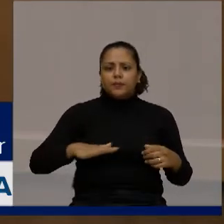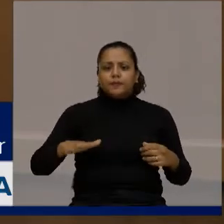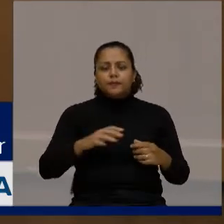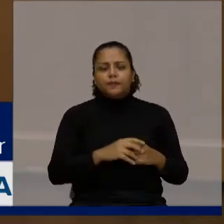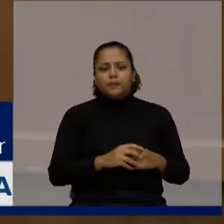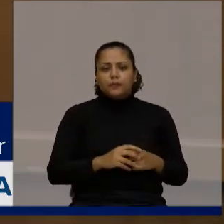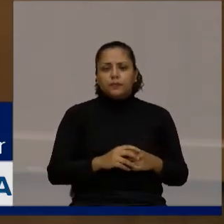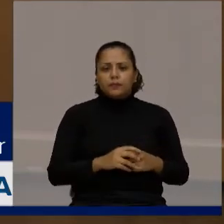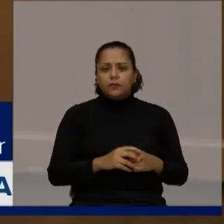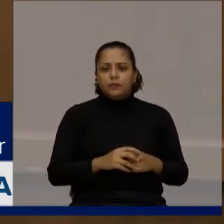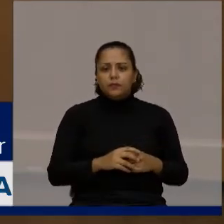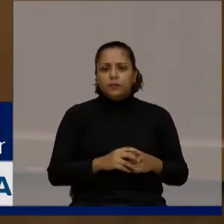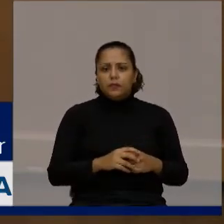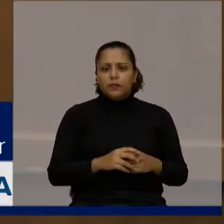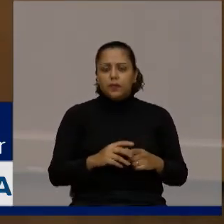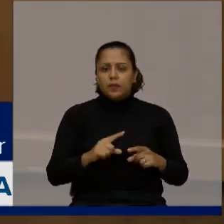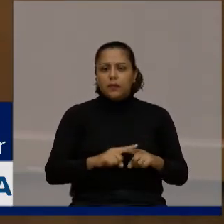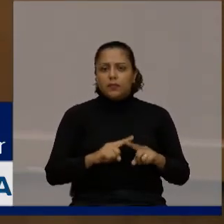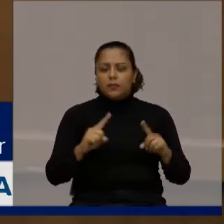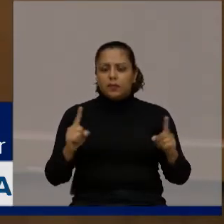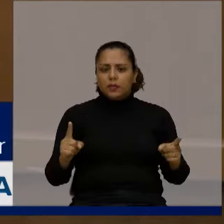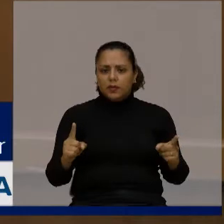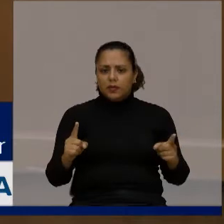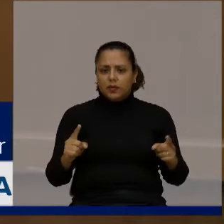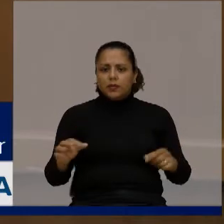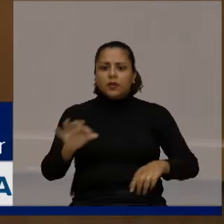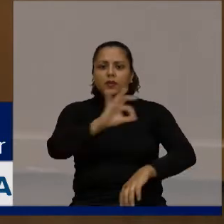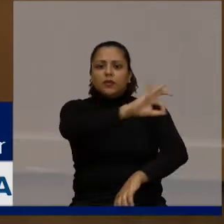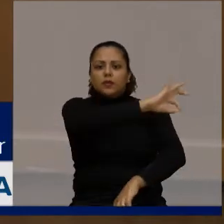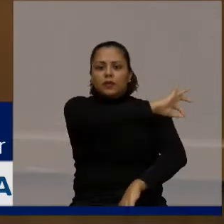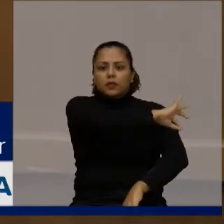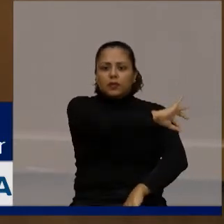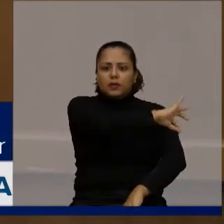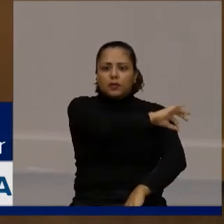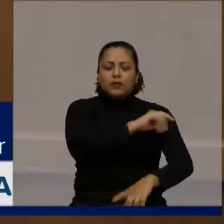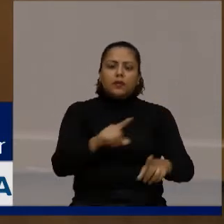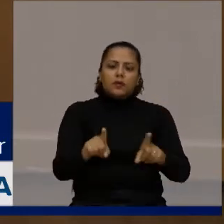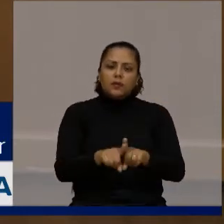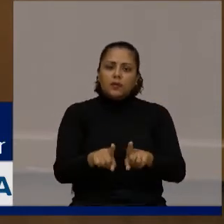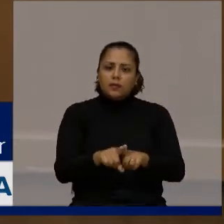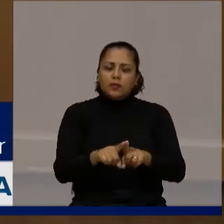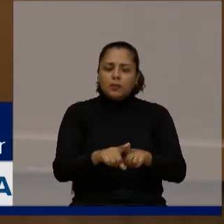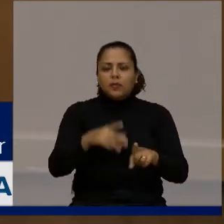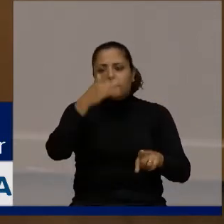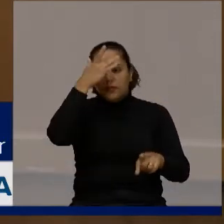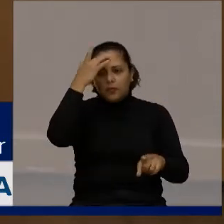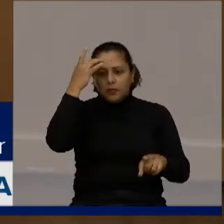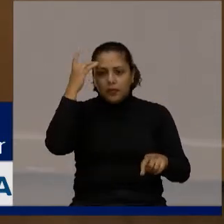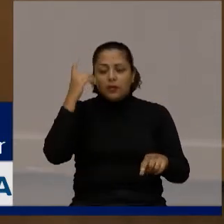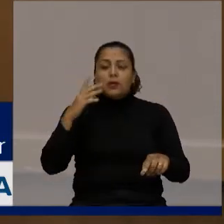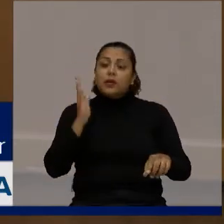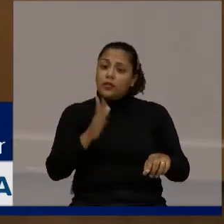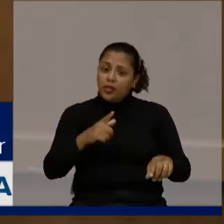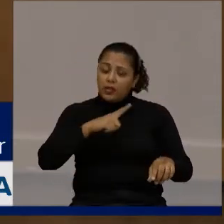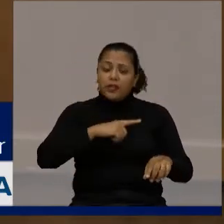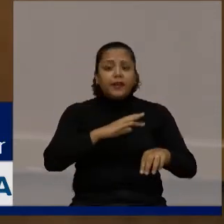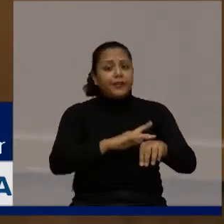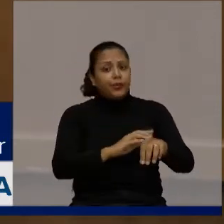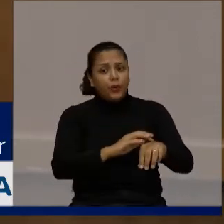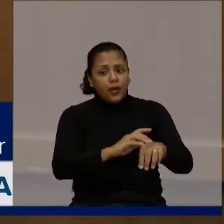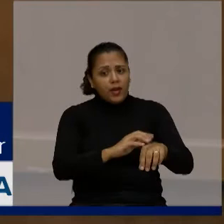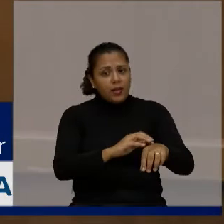mas essa sua iniciativa também de vacinar como grupo prioritário aqueles que têm comorbidades, ele é de